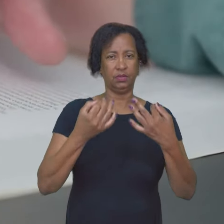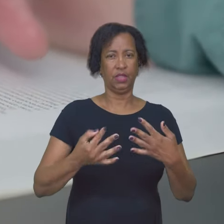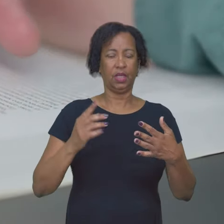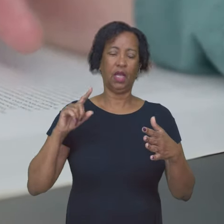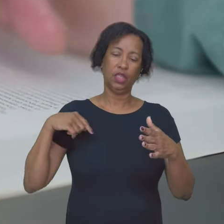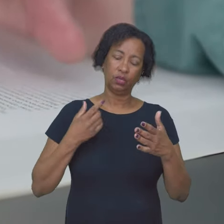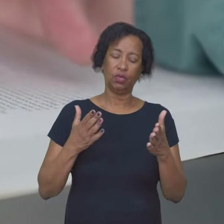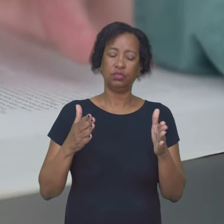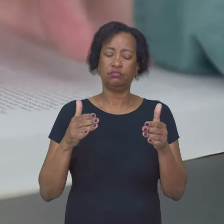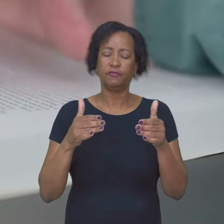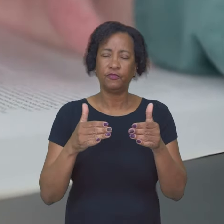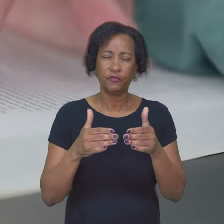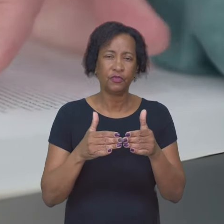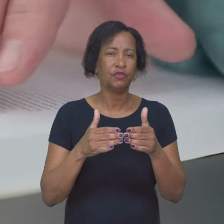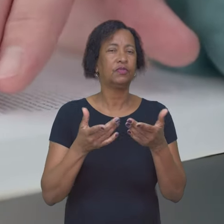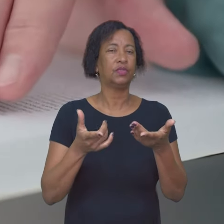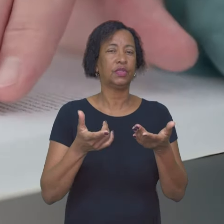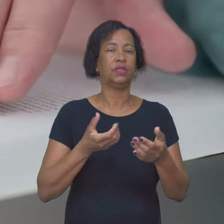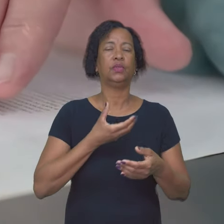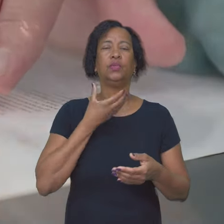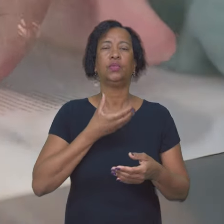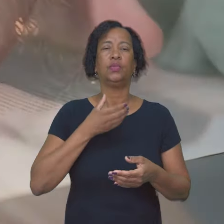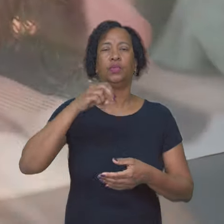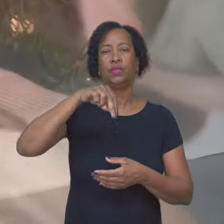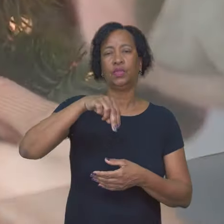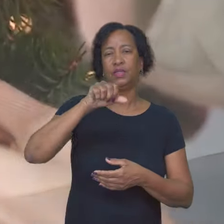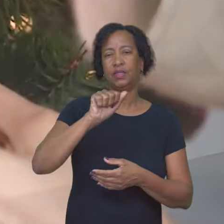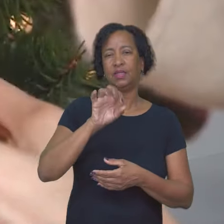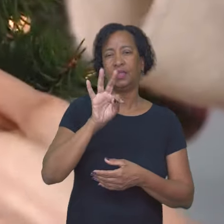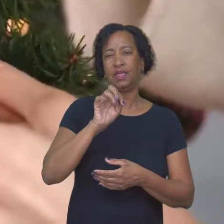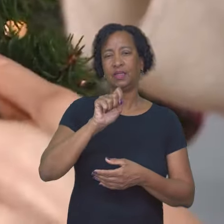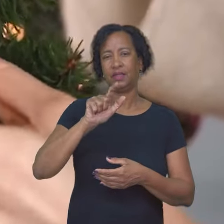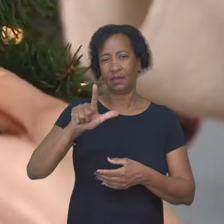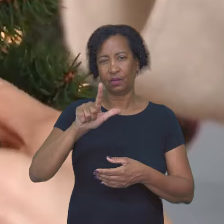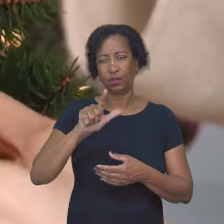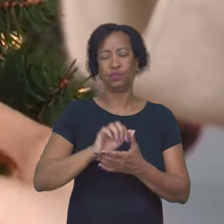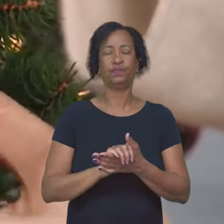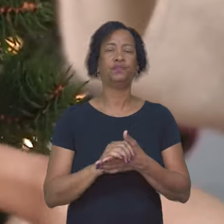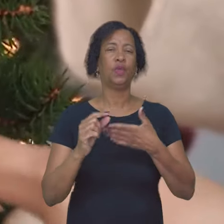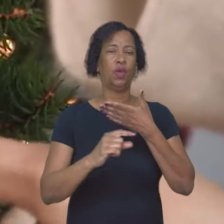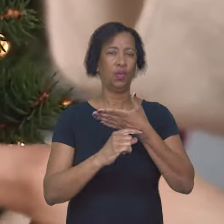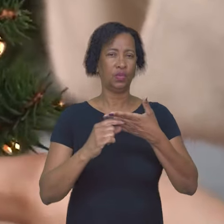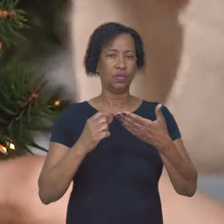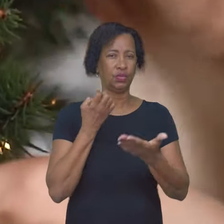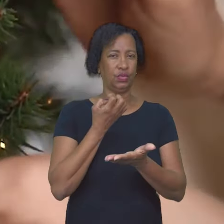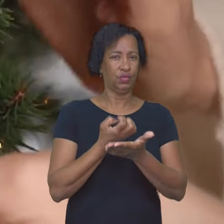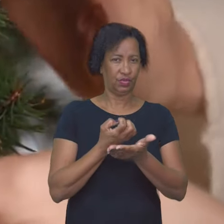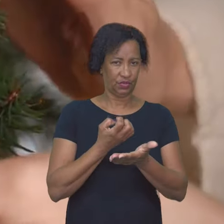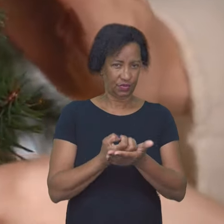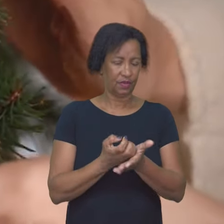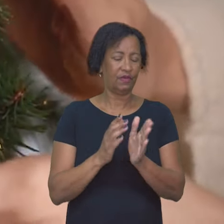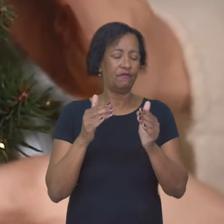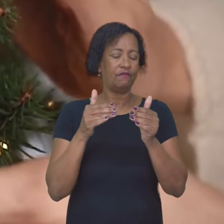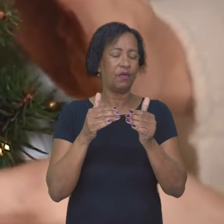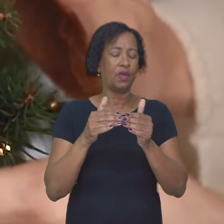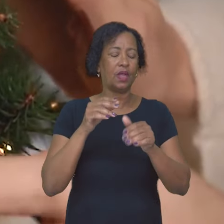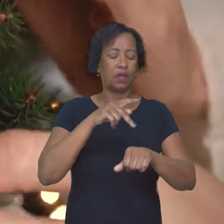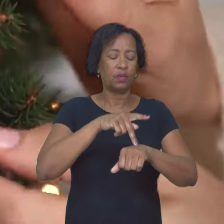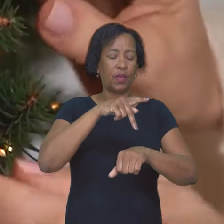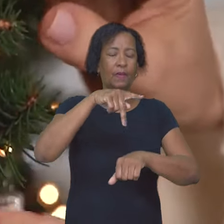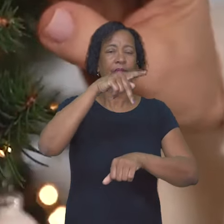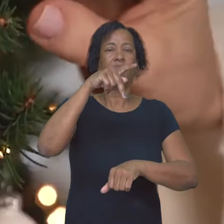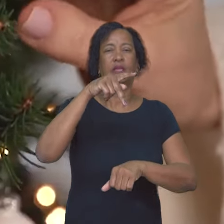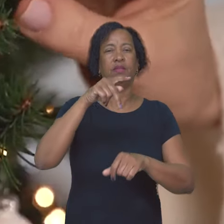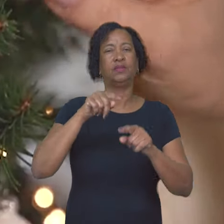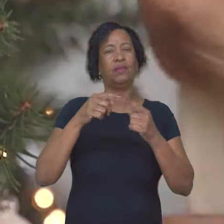enfatizamos muito o Natal os autores dos Evangelhos enfatizaram muito a Páscoa e não